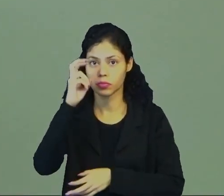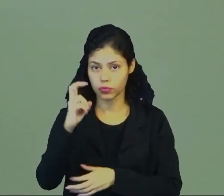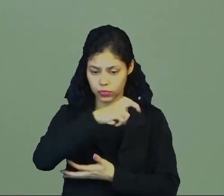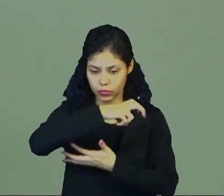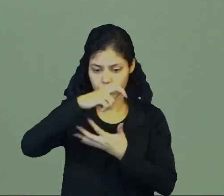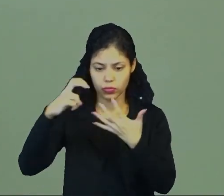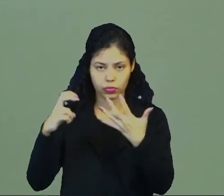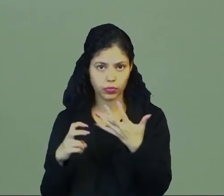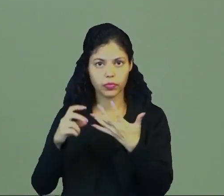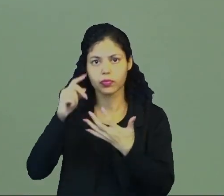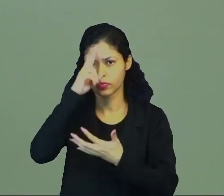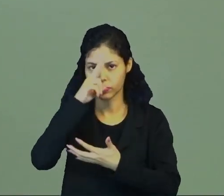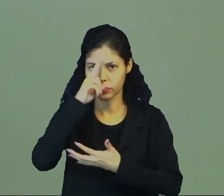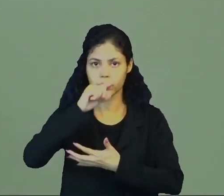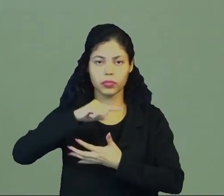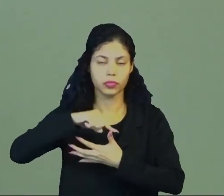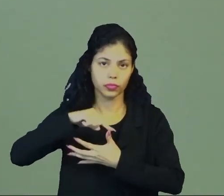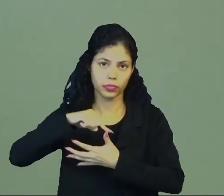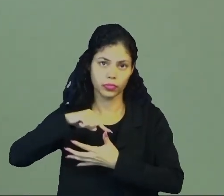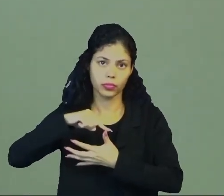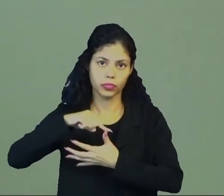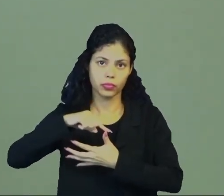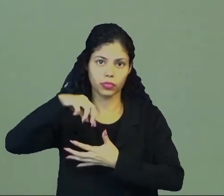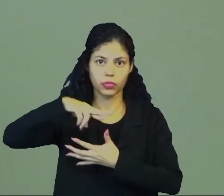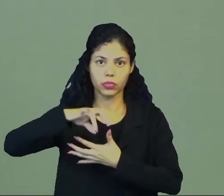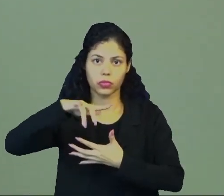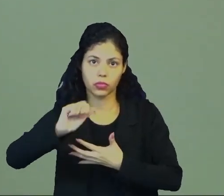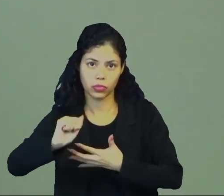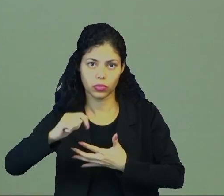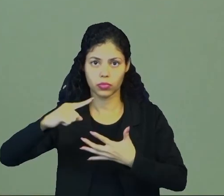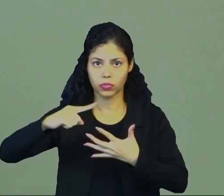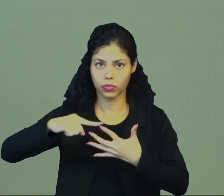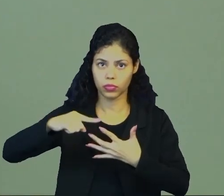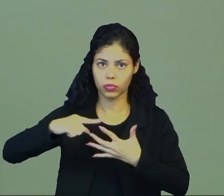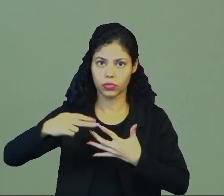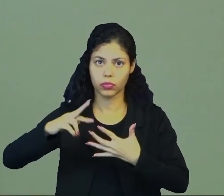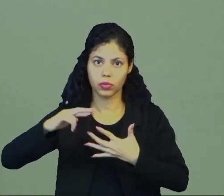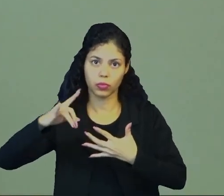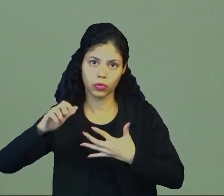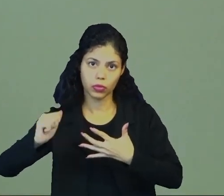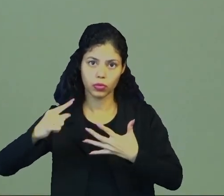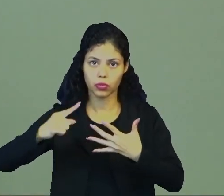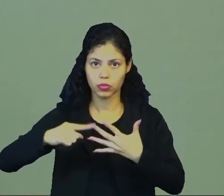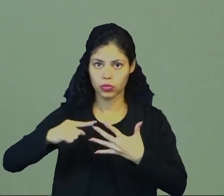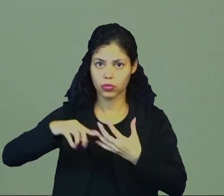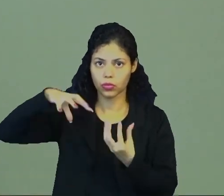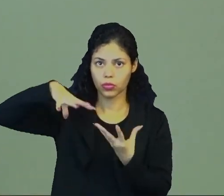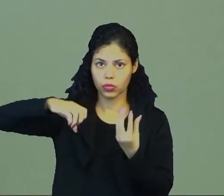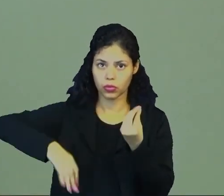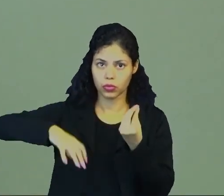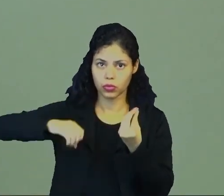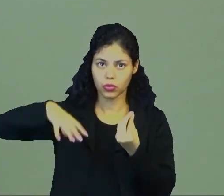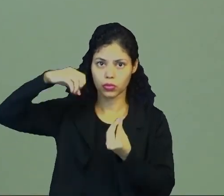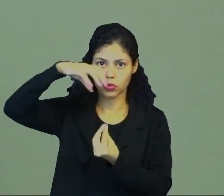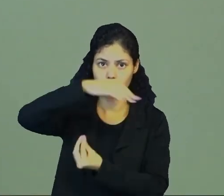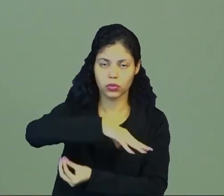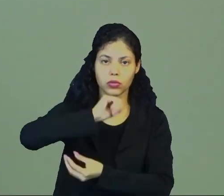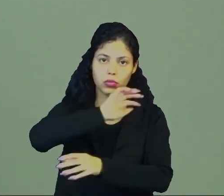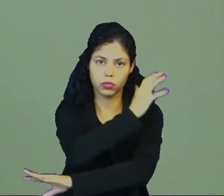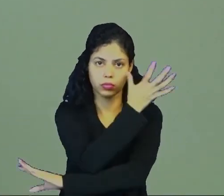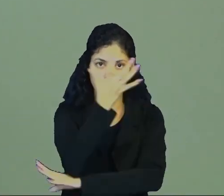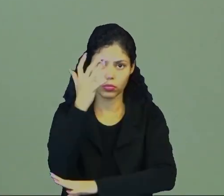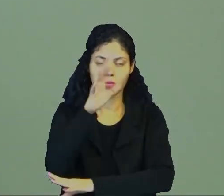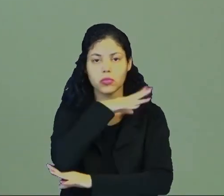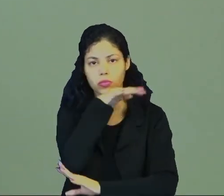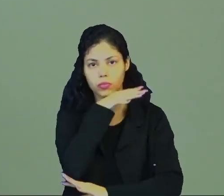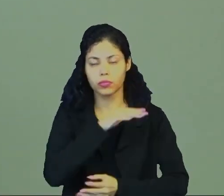reinos, né? Vamos relembrar? Nós temos aí o reino Monera, o reino Protista, o reino Fungi, o reino Plantae e o